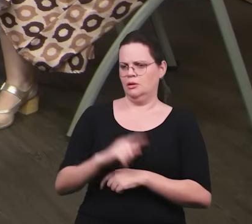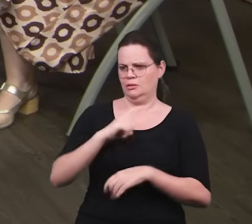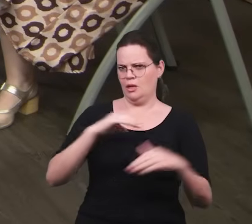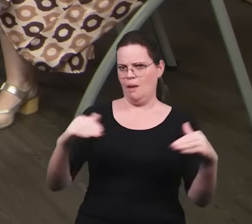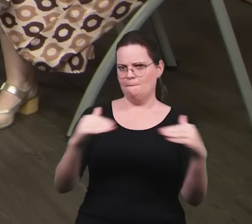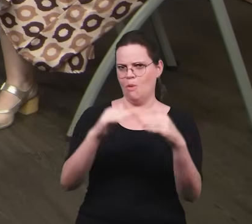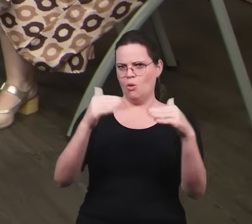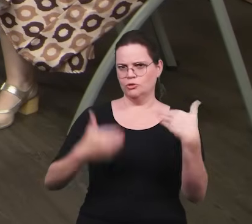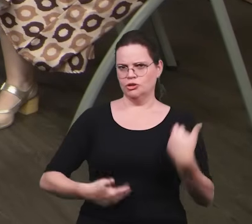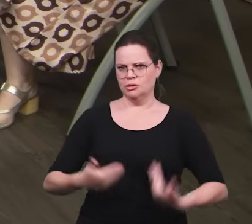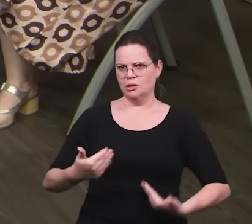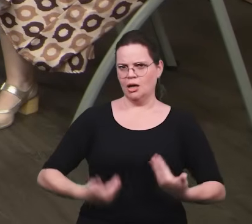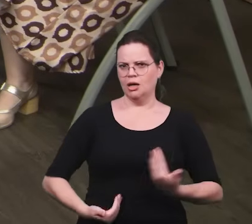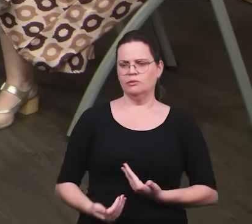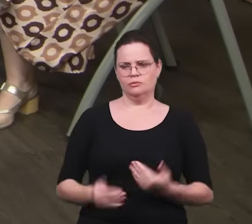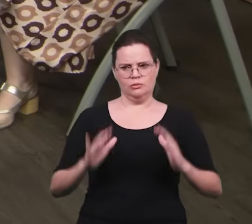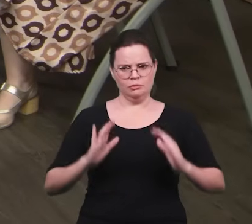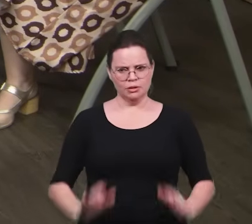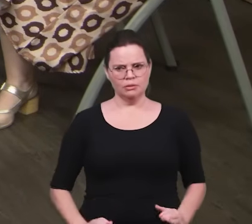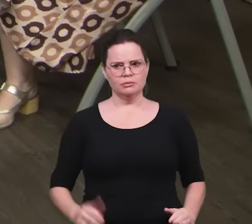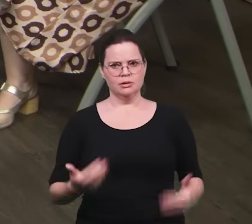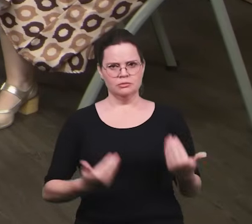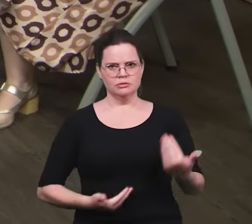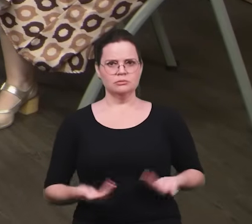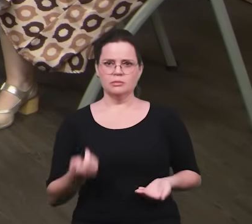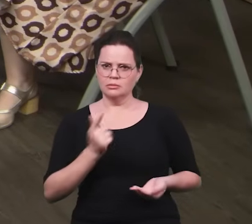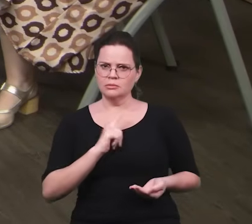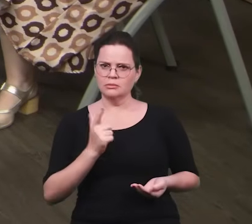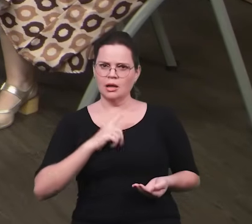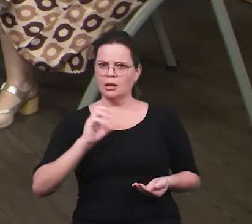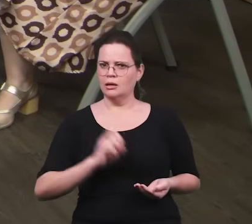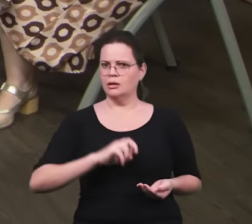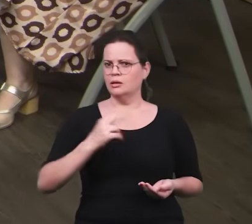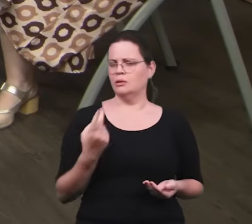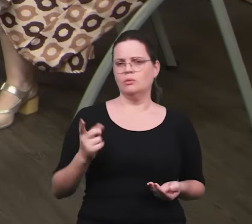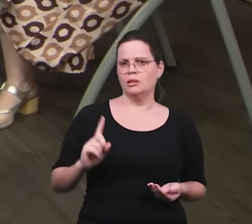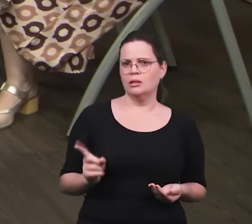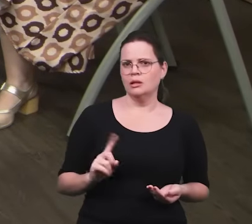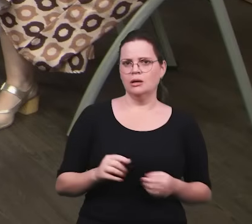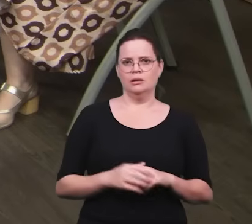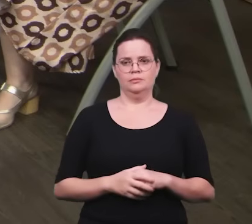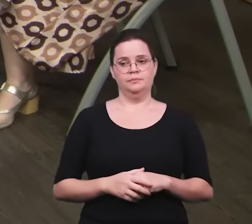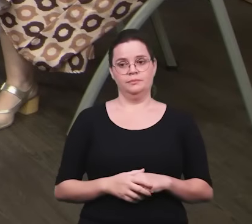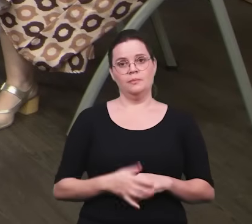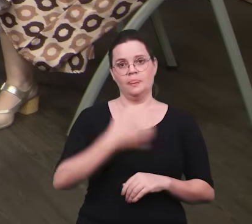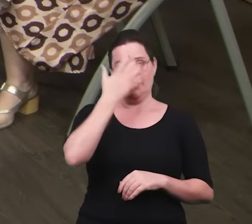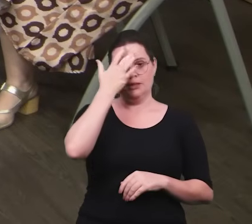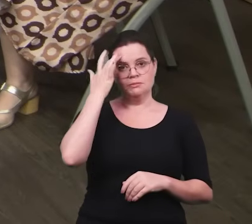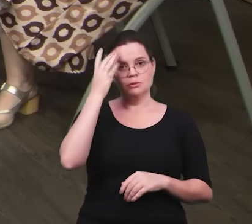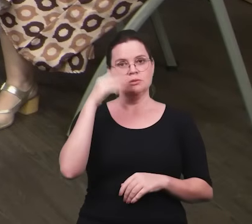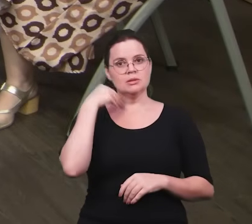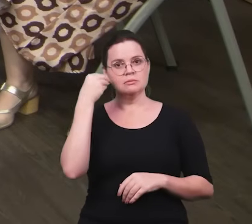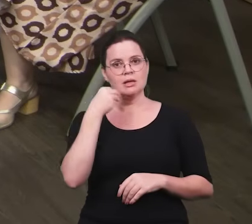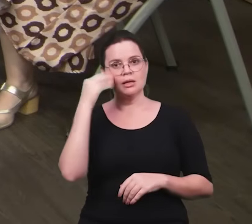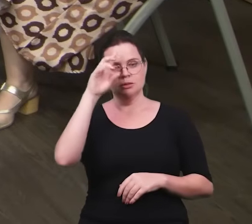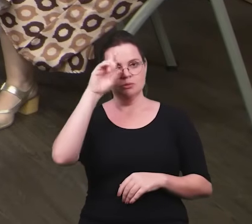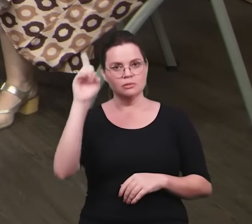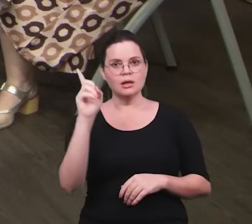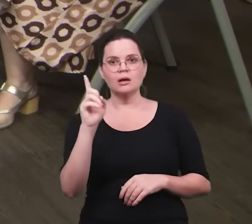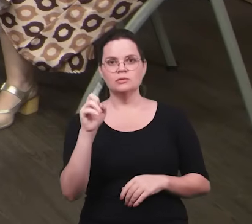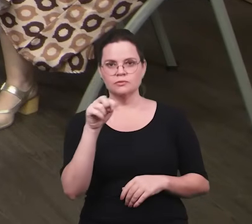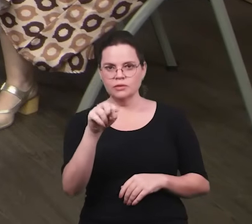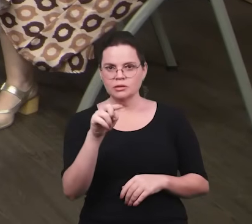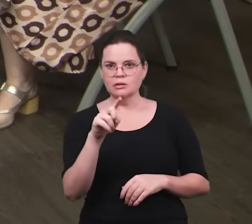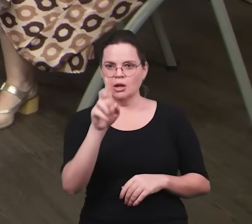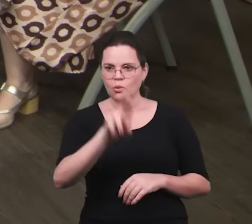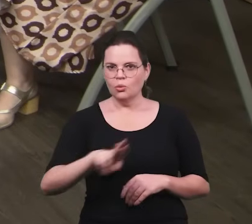está alinhado com uma postura de servo, de serva, né? de uma pessoa que tem uma experiência com Deus, para que no momento em que